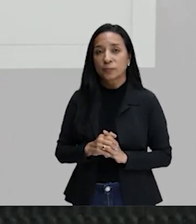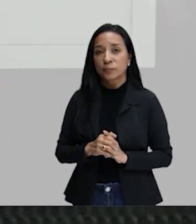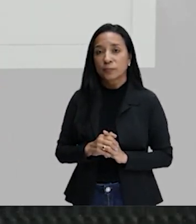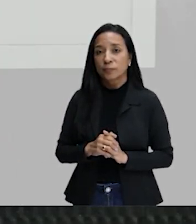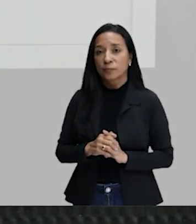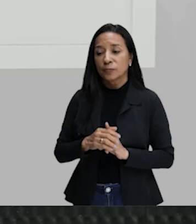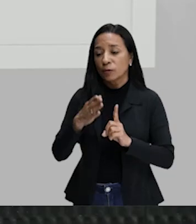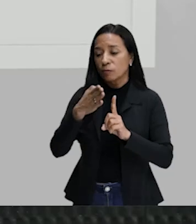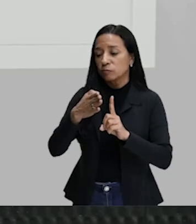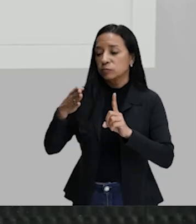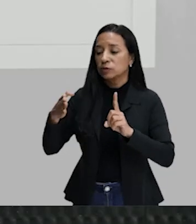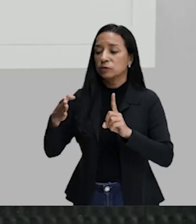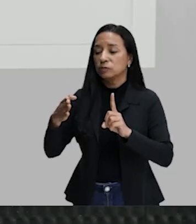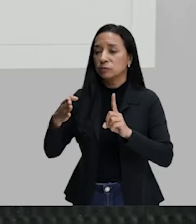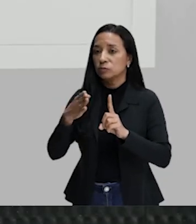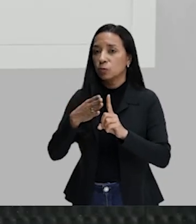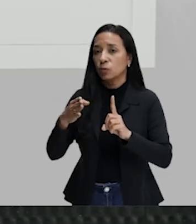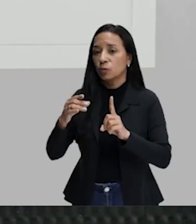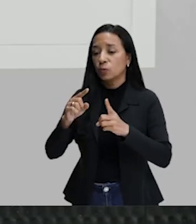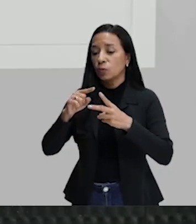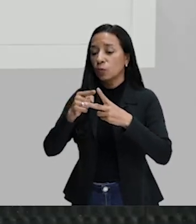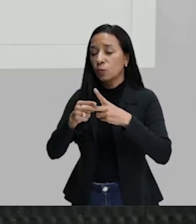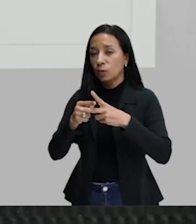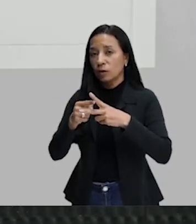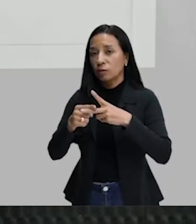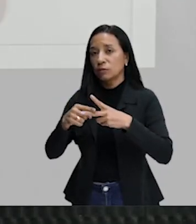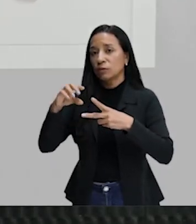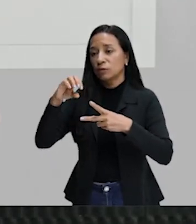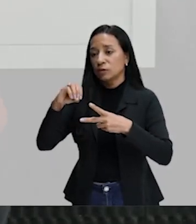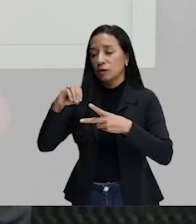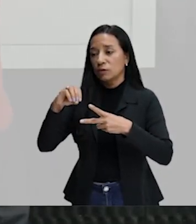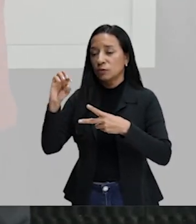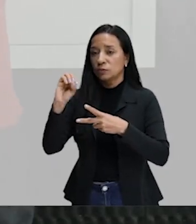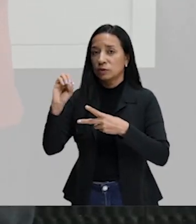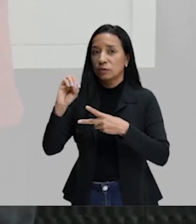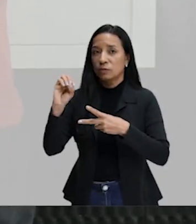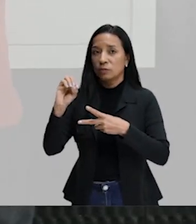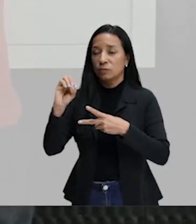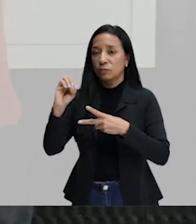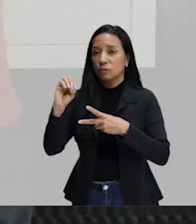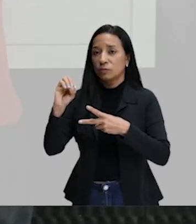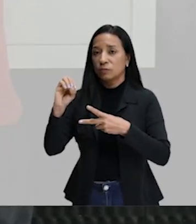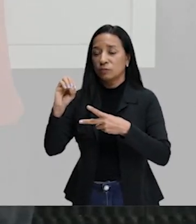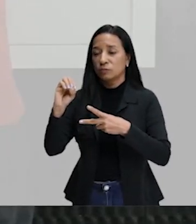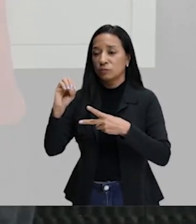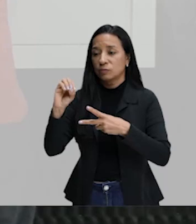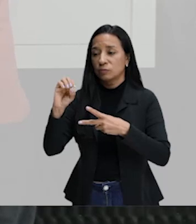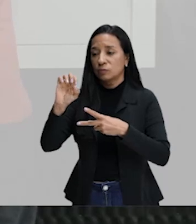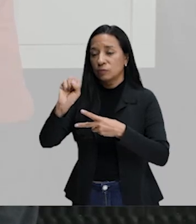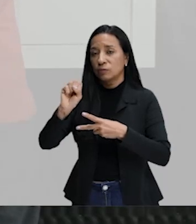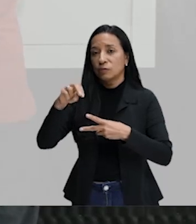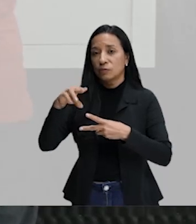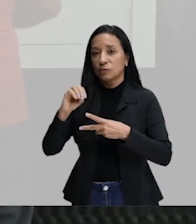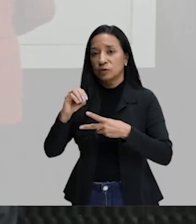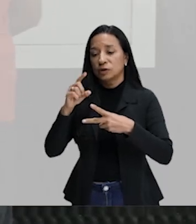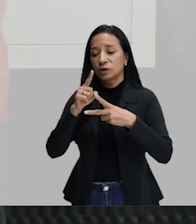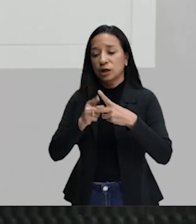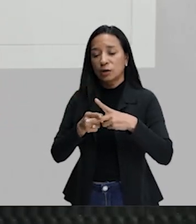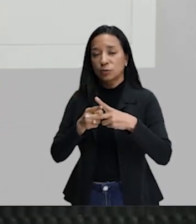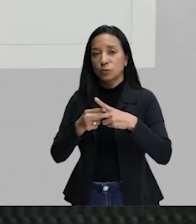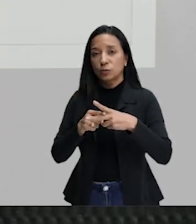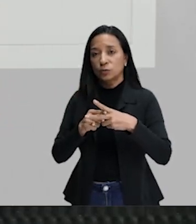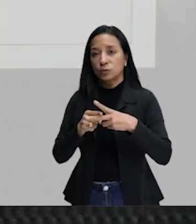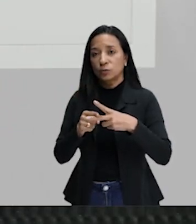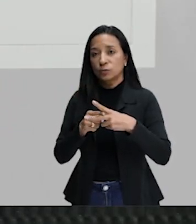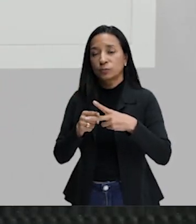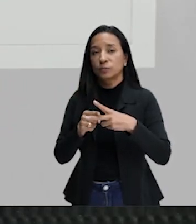eles vai ser um ângulo de zero, né? De 0 graus. E o seno de zero,